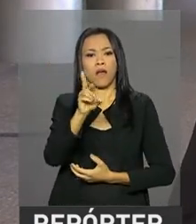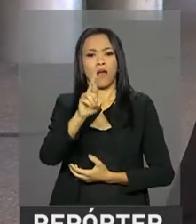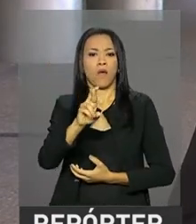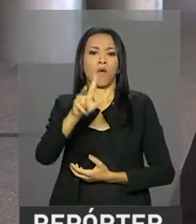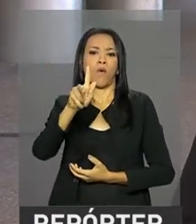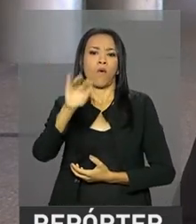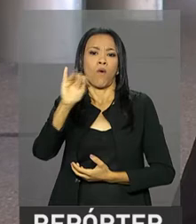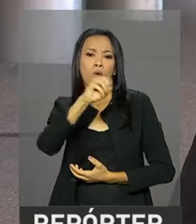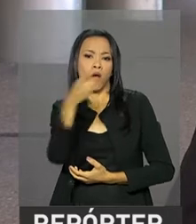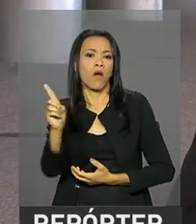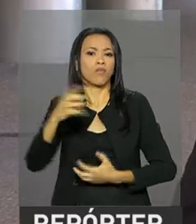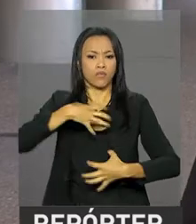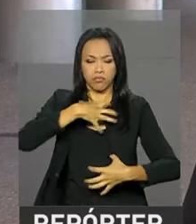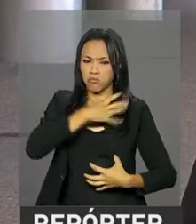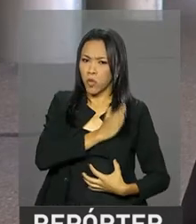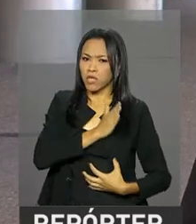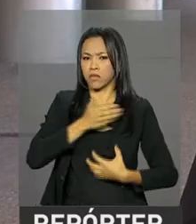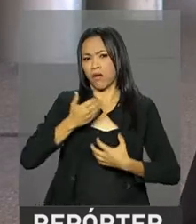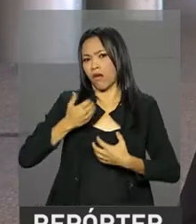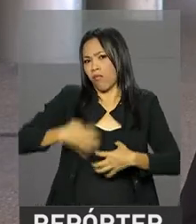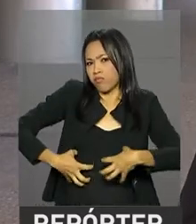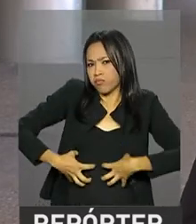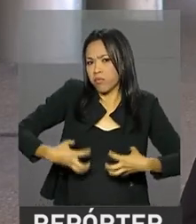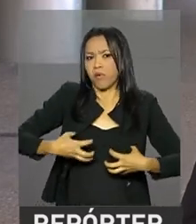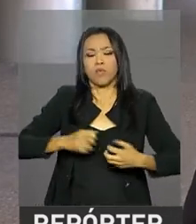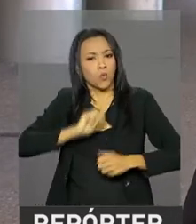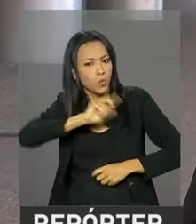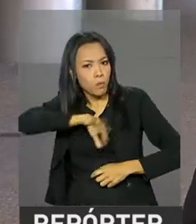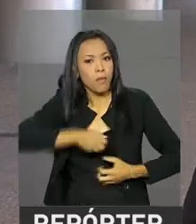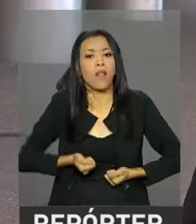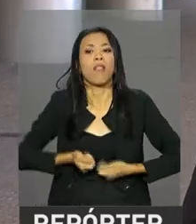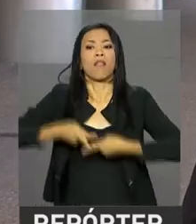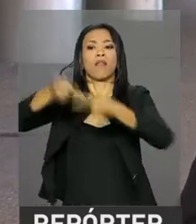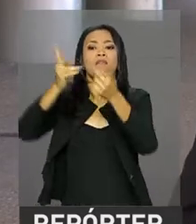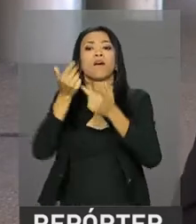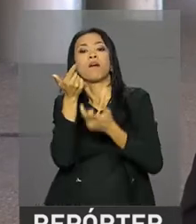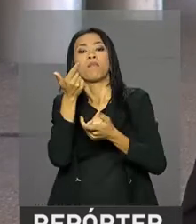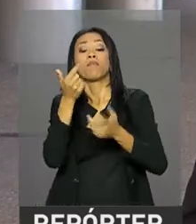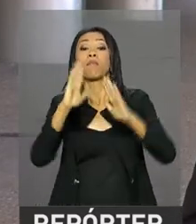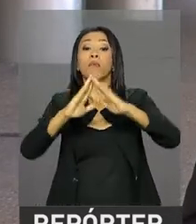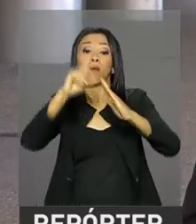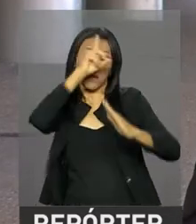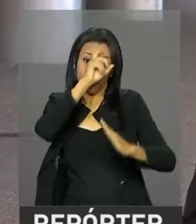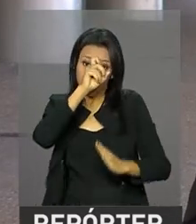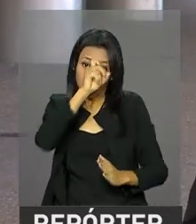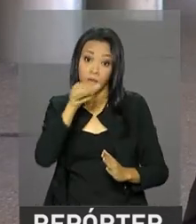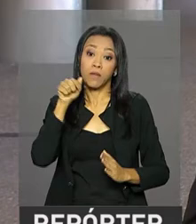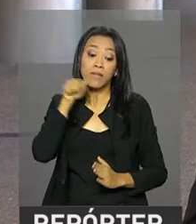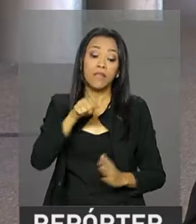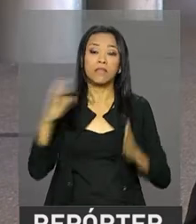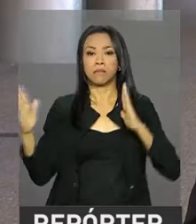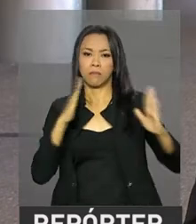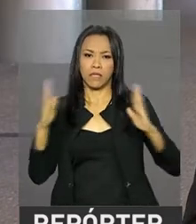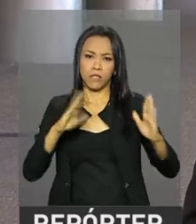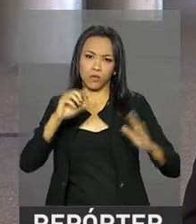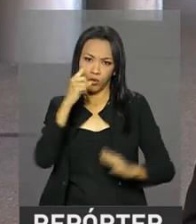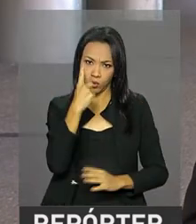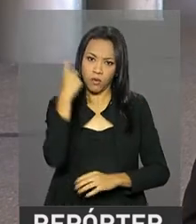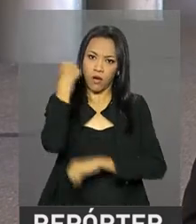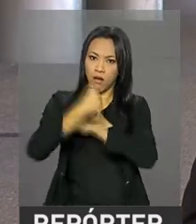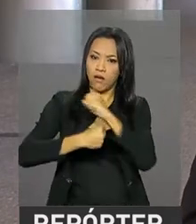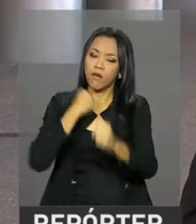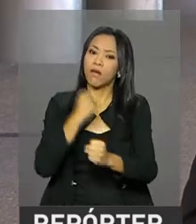doação nesse período leandro os aviões da força aérea brasileira no período de um ano os aviões da força aérea brasileira